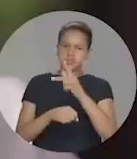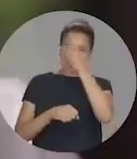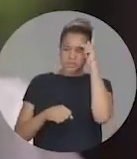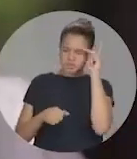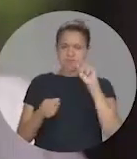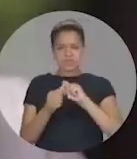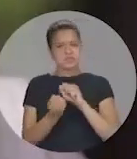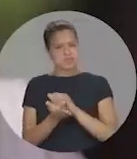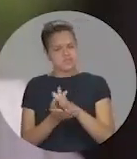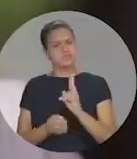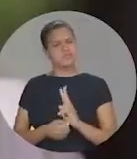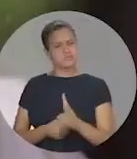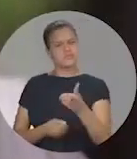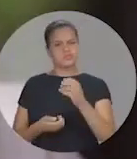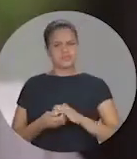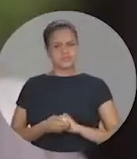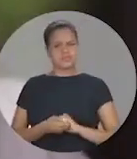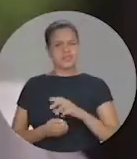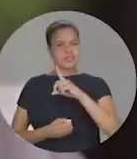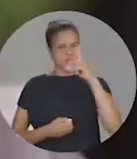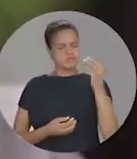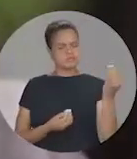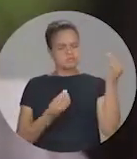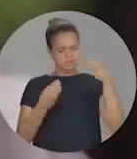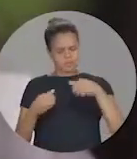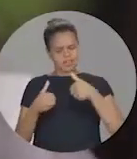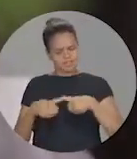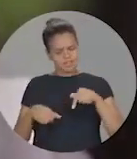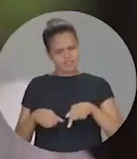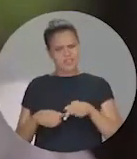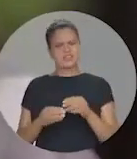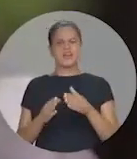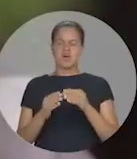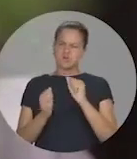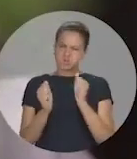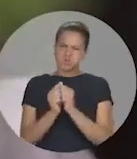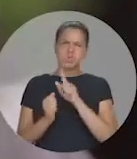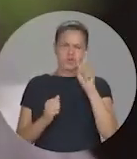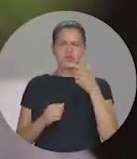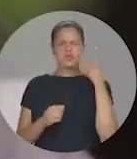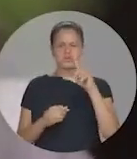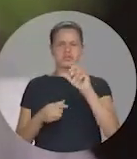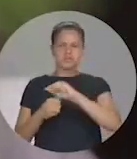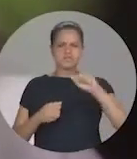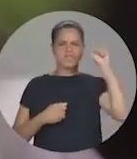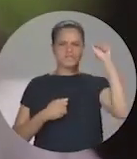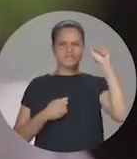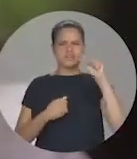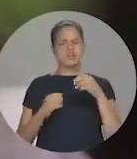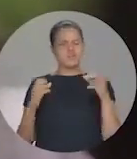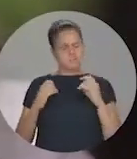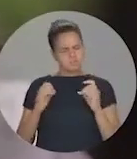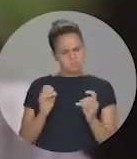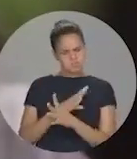e fazer Boa Vista seguir em frente. Deus nos trouxe até aqui e é com Ele que chegaremos à nossa vitória. Eu